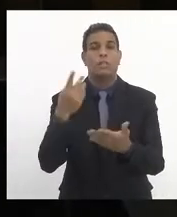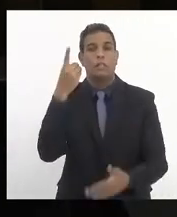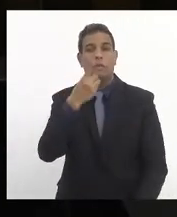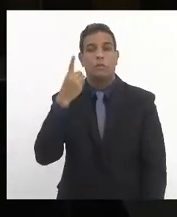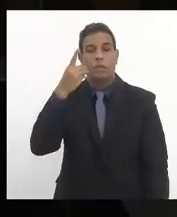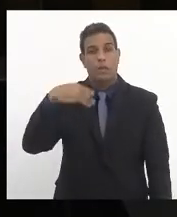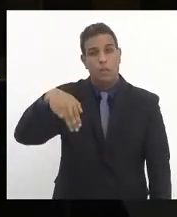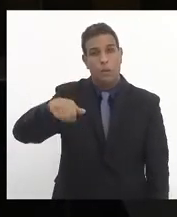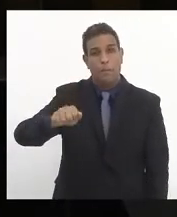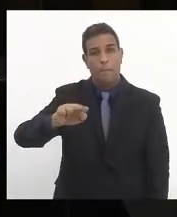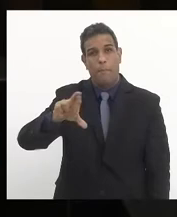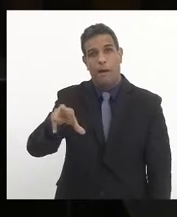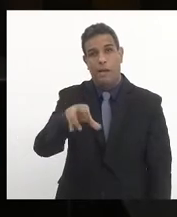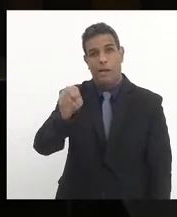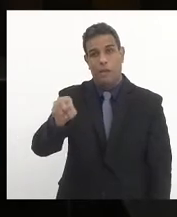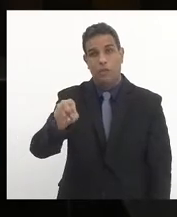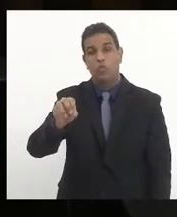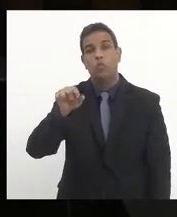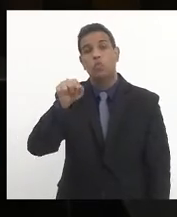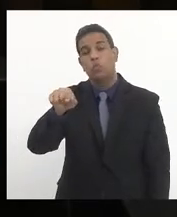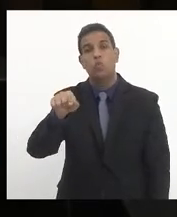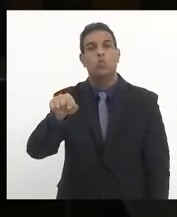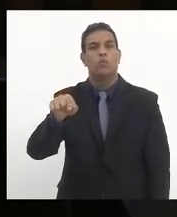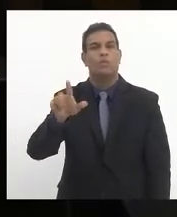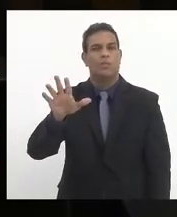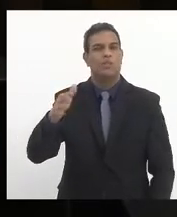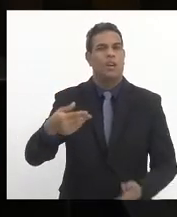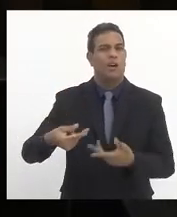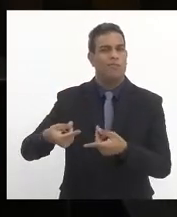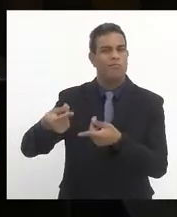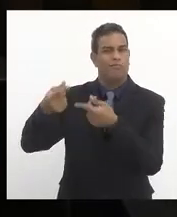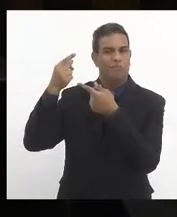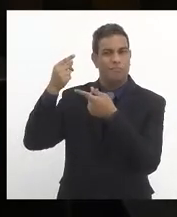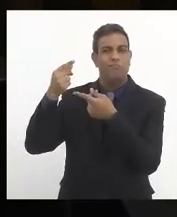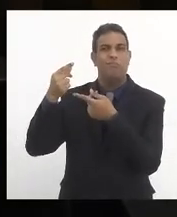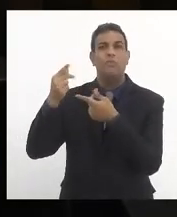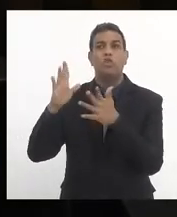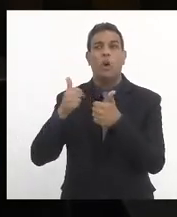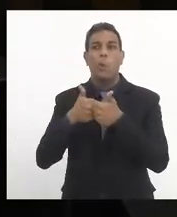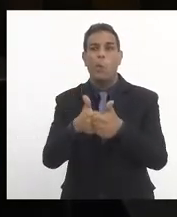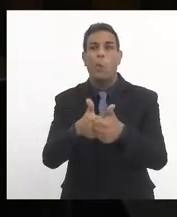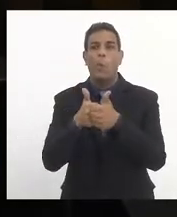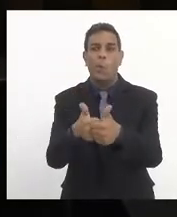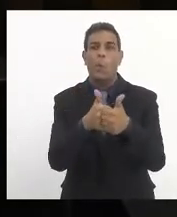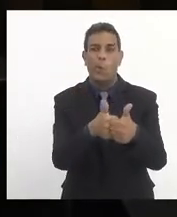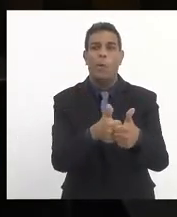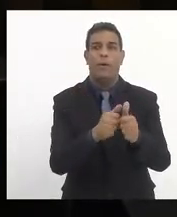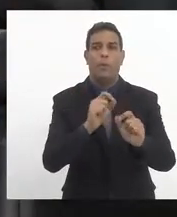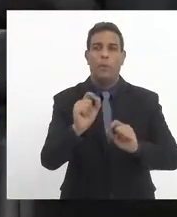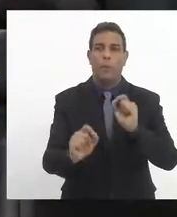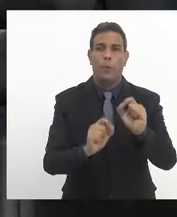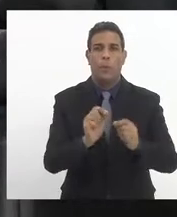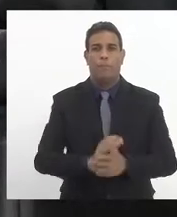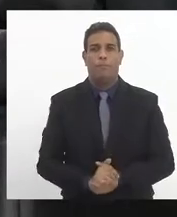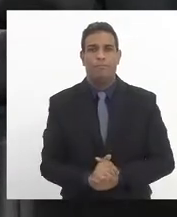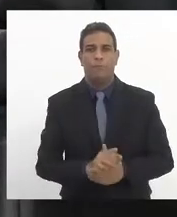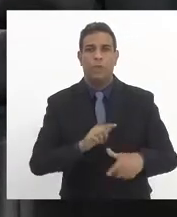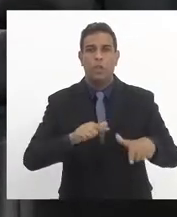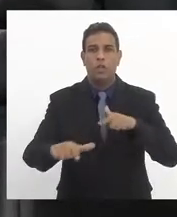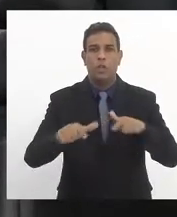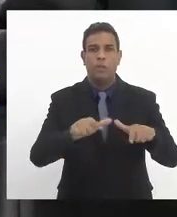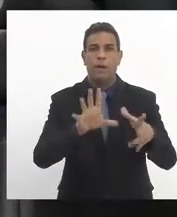disso, porque o deputado Márcio Galberto, houve uma época, que acompanhou muito de perto os trabalhos